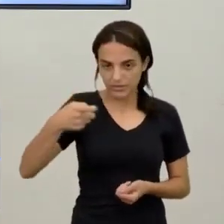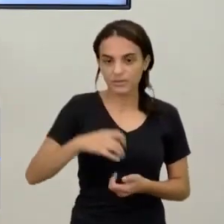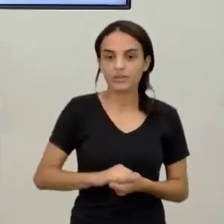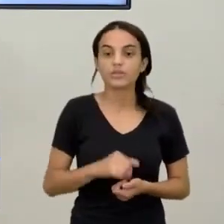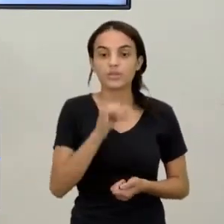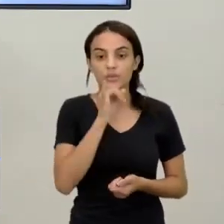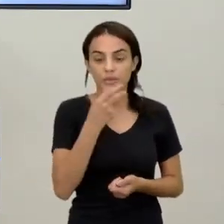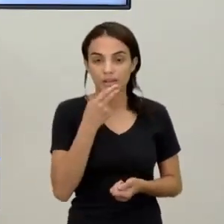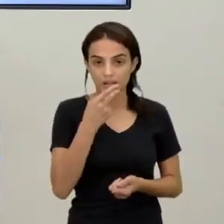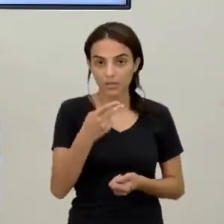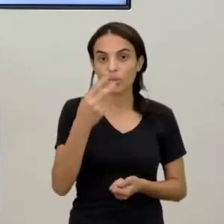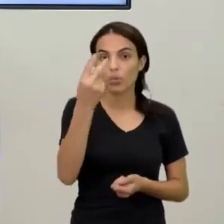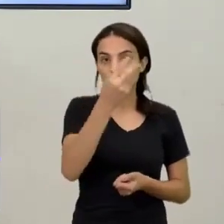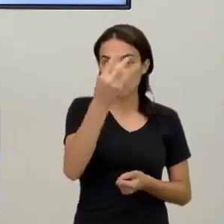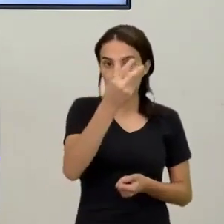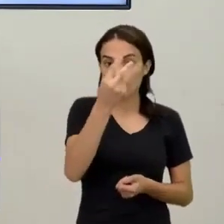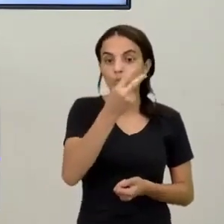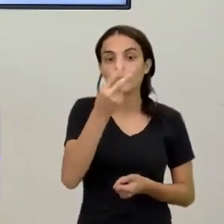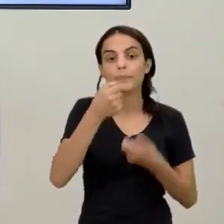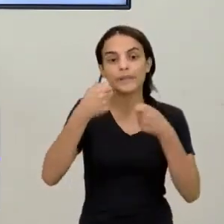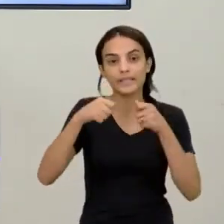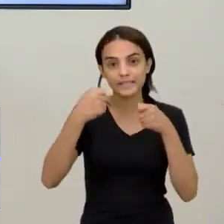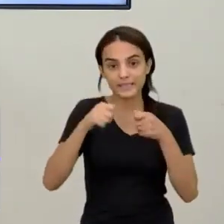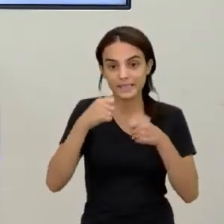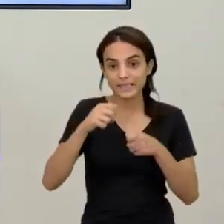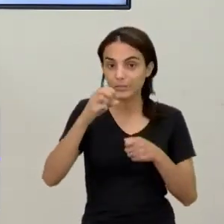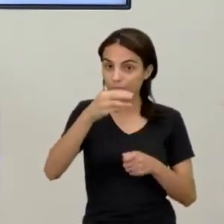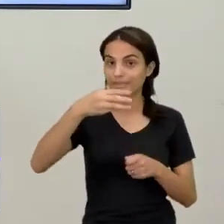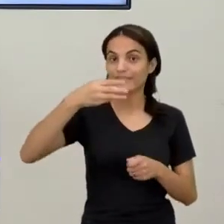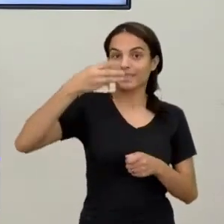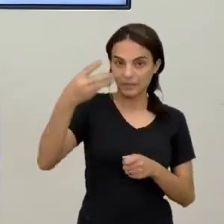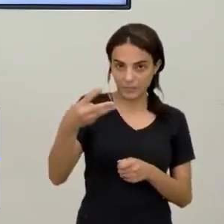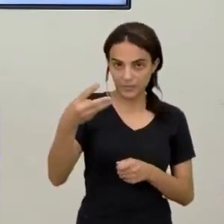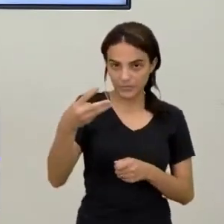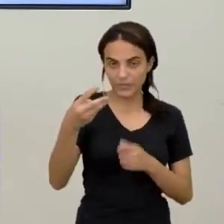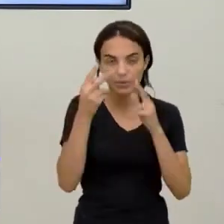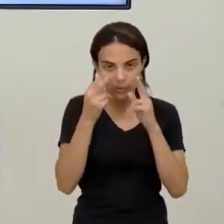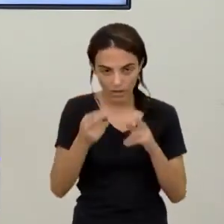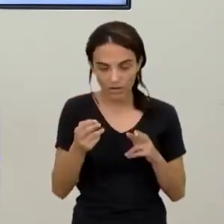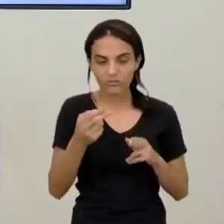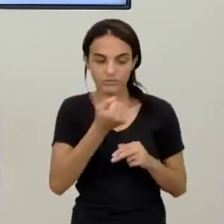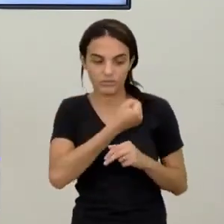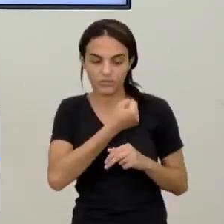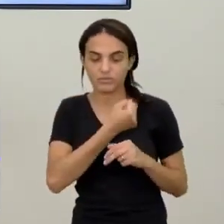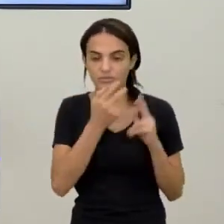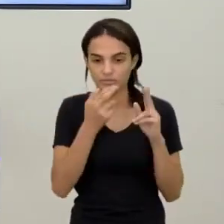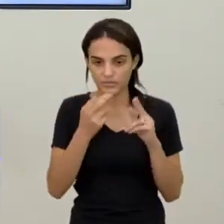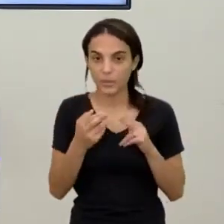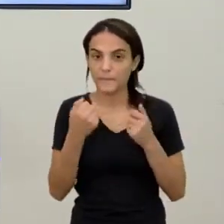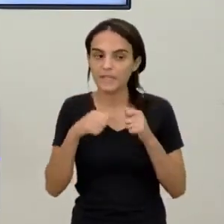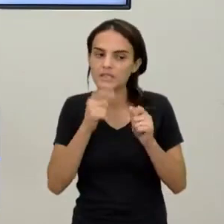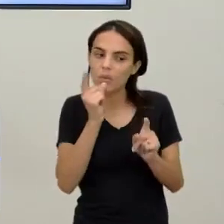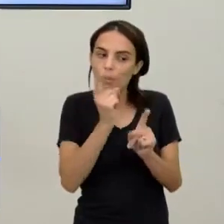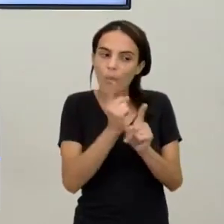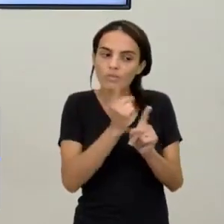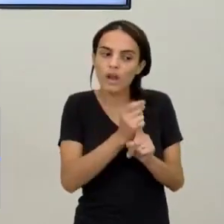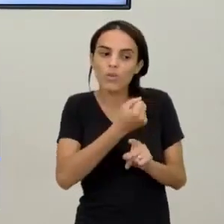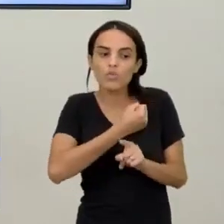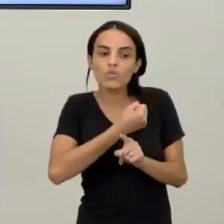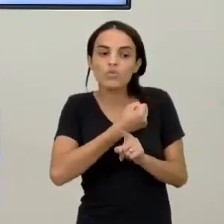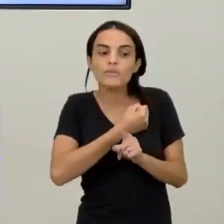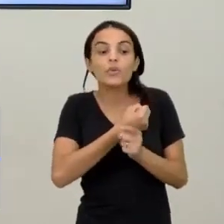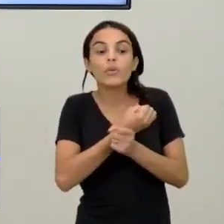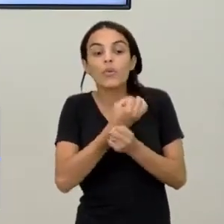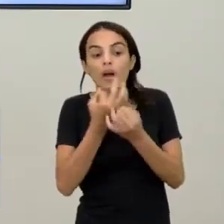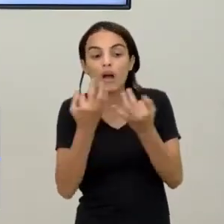ao quadrado tem que ser igual ao triplo desse mesmo número. Então, a gente vai ter aí que achar quem é esse número, né? Se